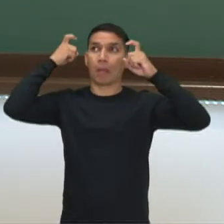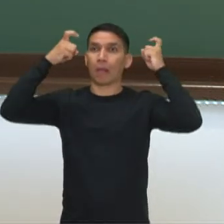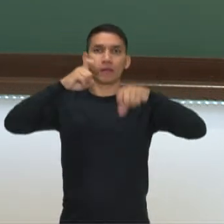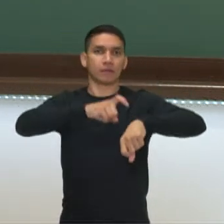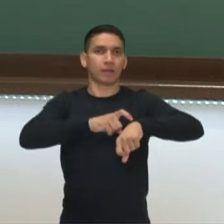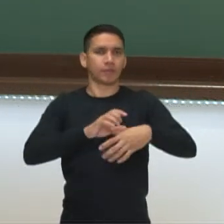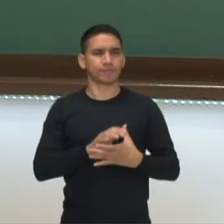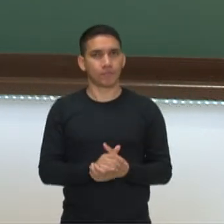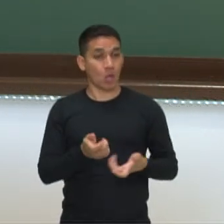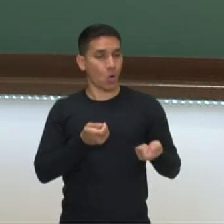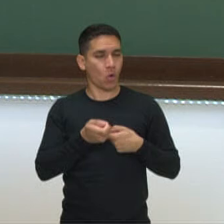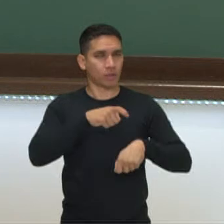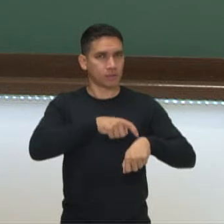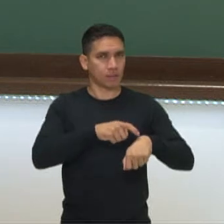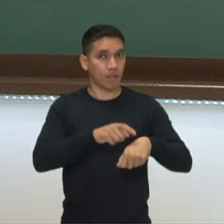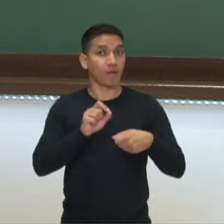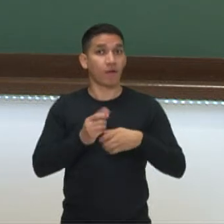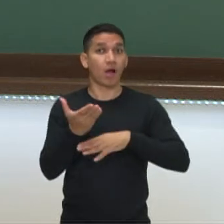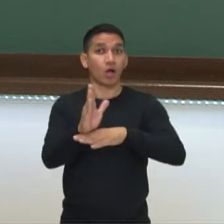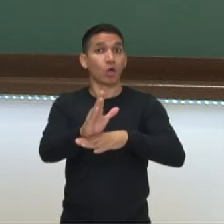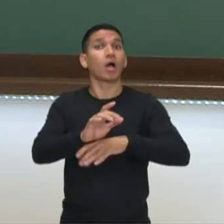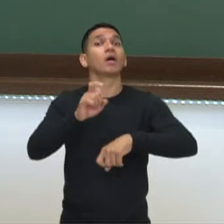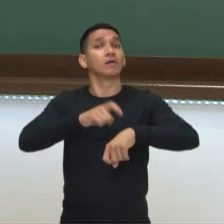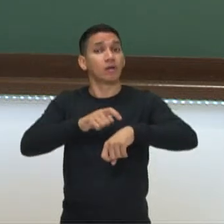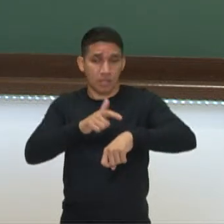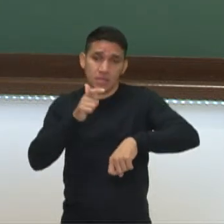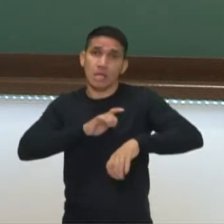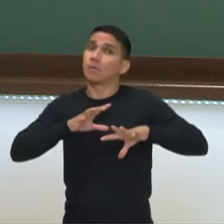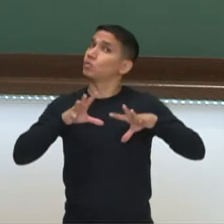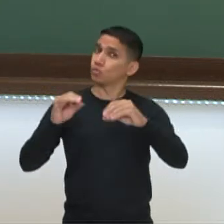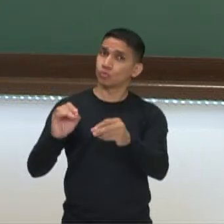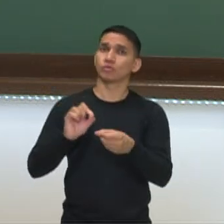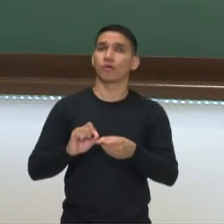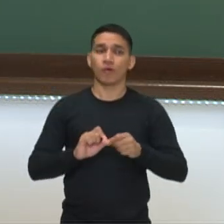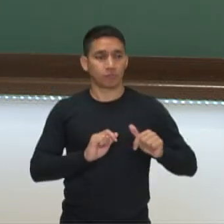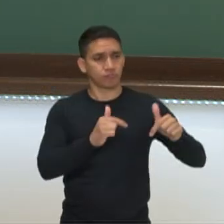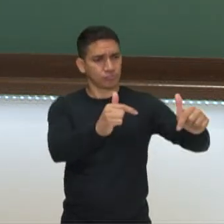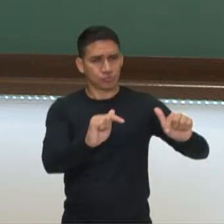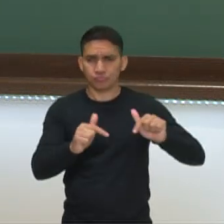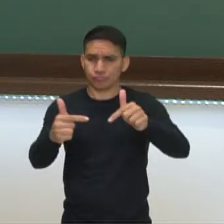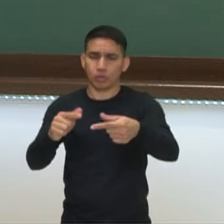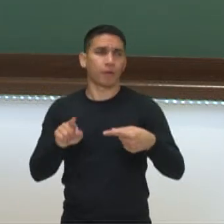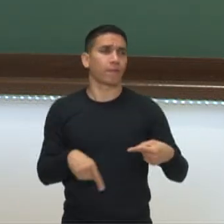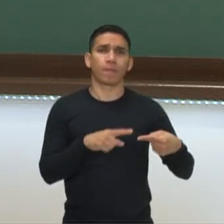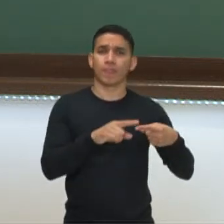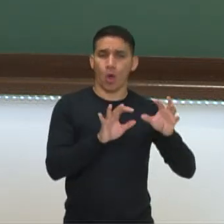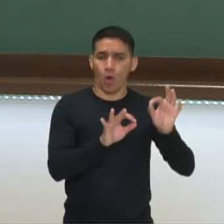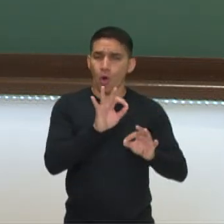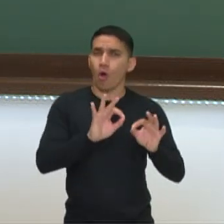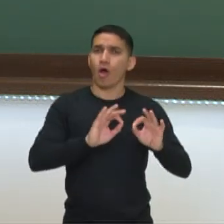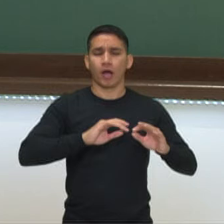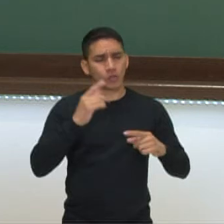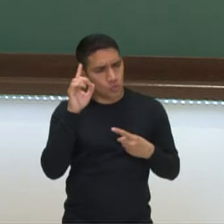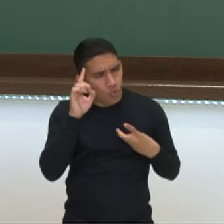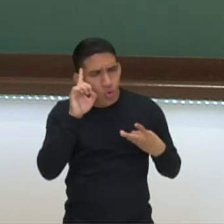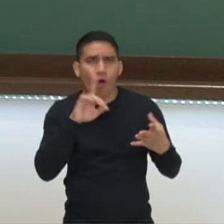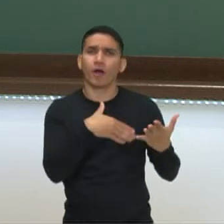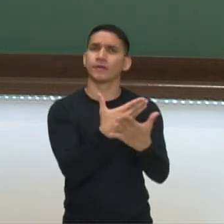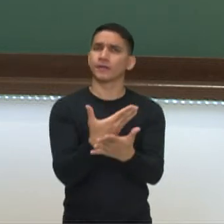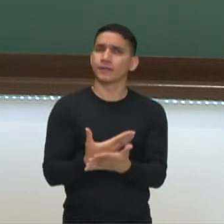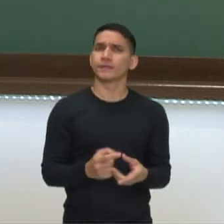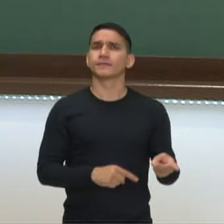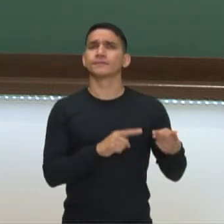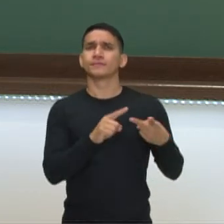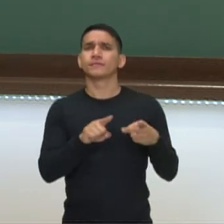Gerenciar seu tempo faz com que haja tempo para tudo, né? Você vai conseguir organizar a sua rotina escolar, as suas tarefas diárias, cumprir com os